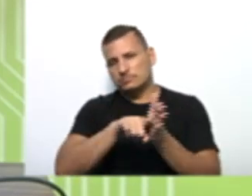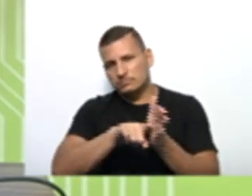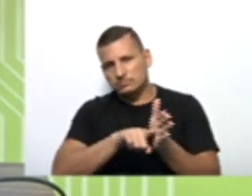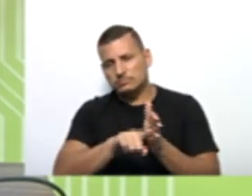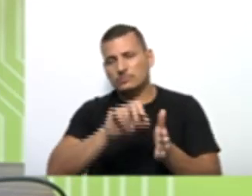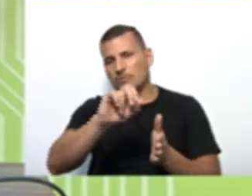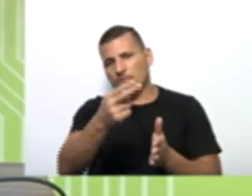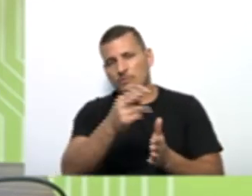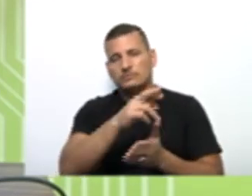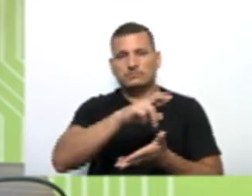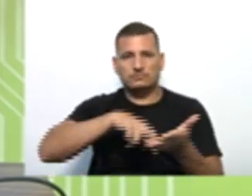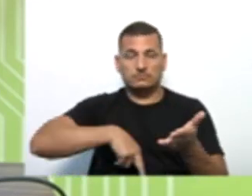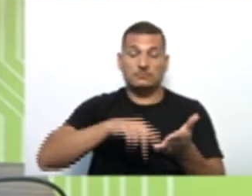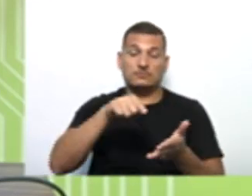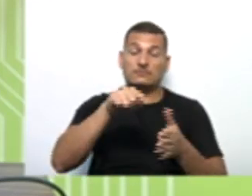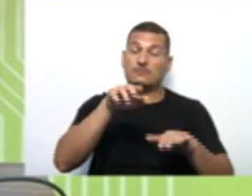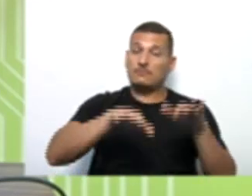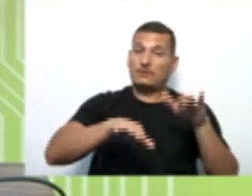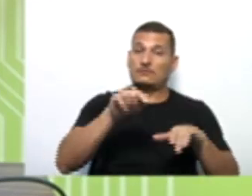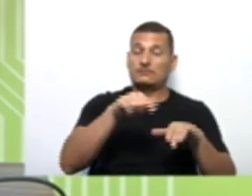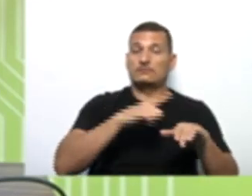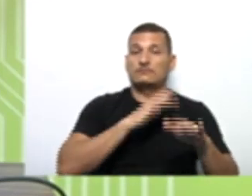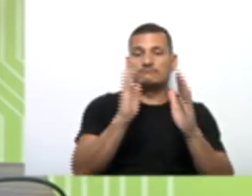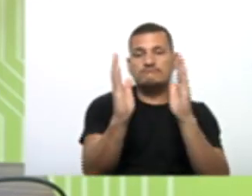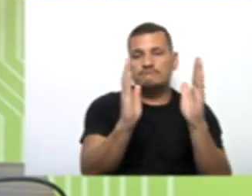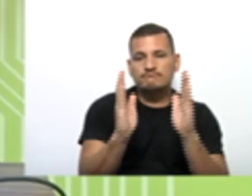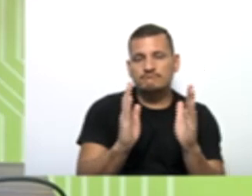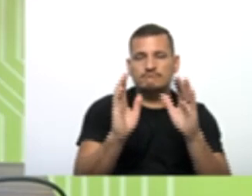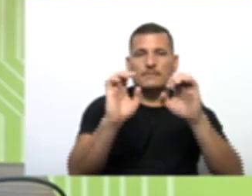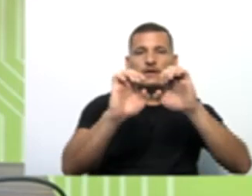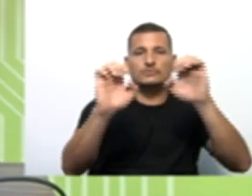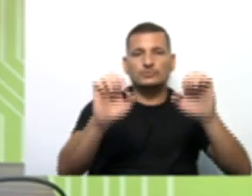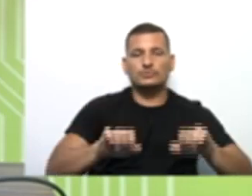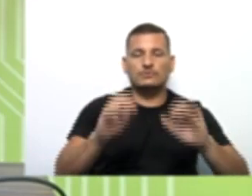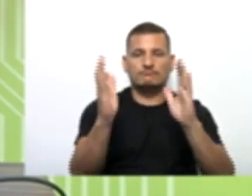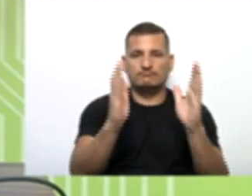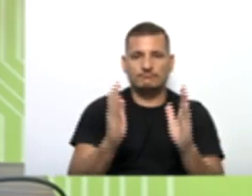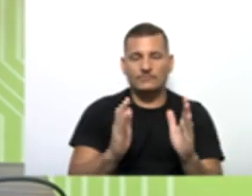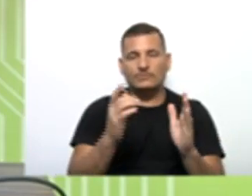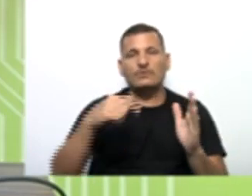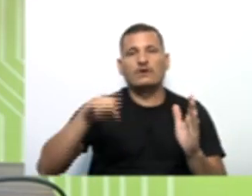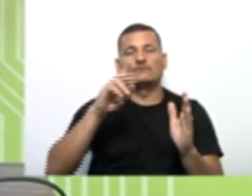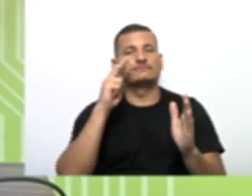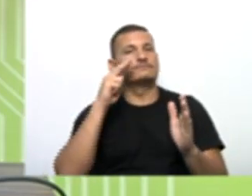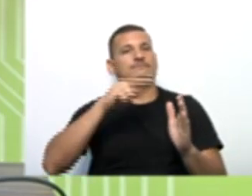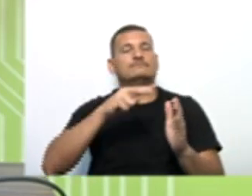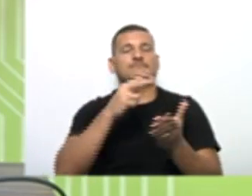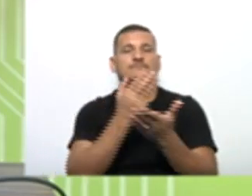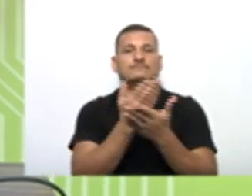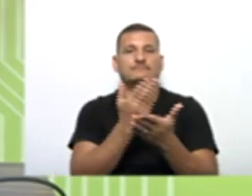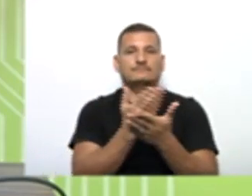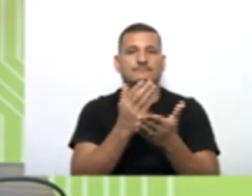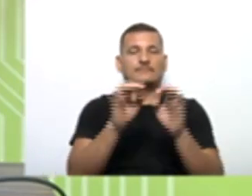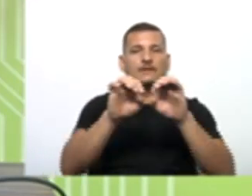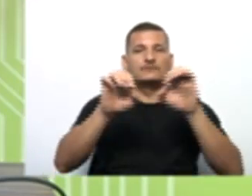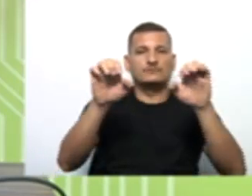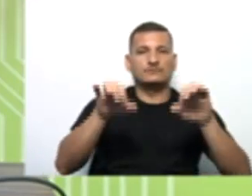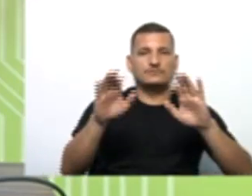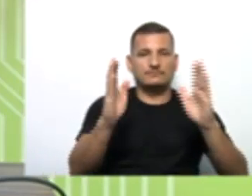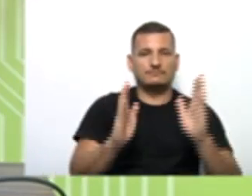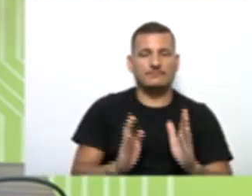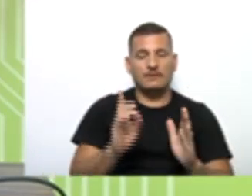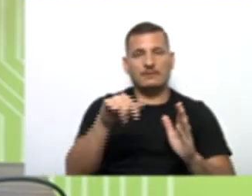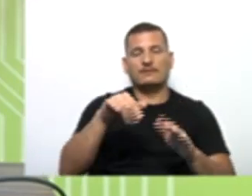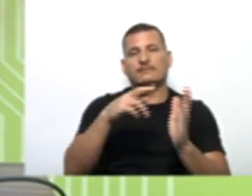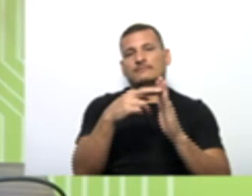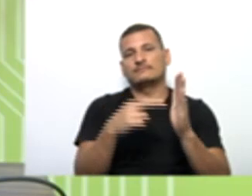relatório, ele depende de uma estrutura padronizada. E nós estamos conhecendo essa estrutura, que são as regras da Associação